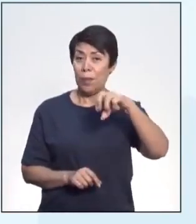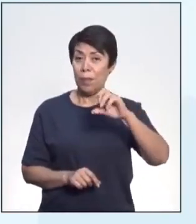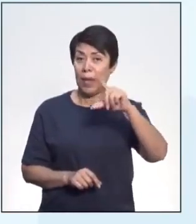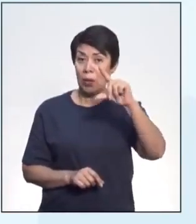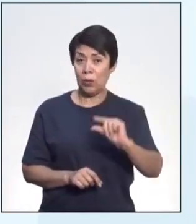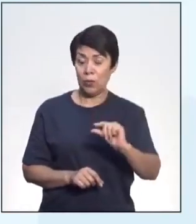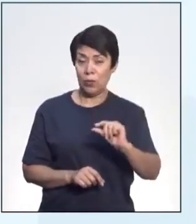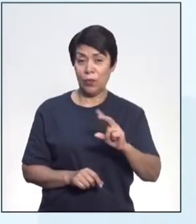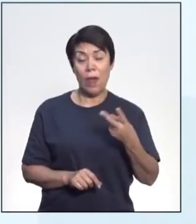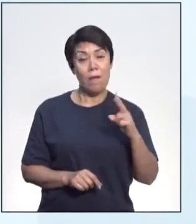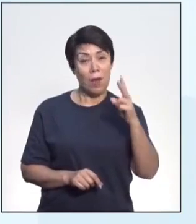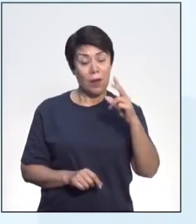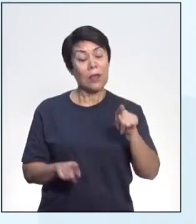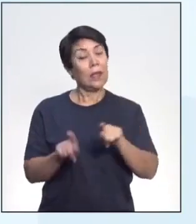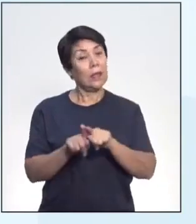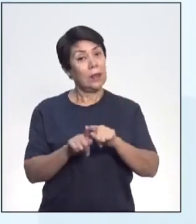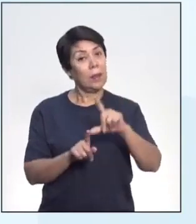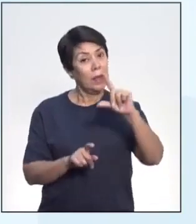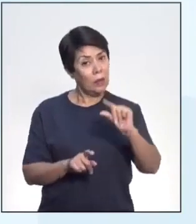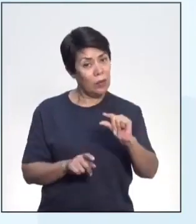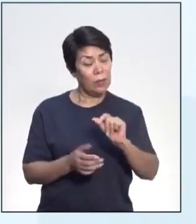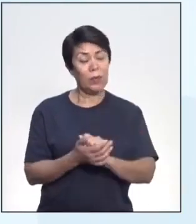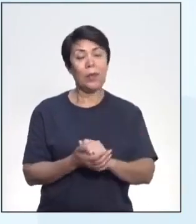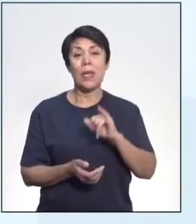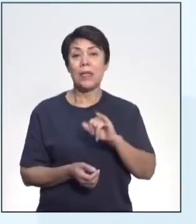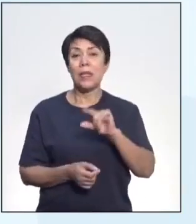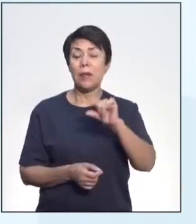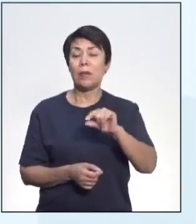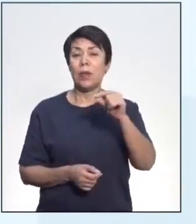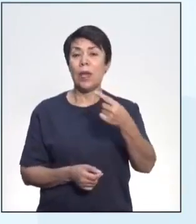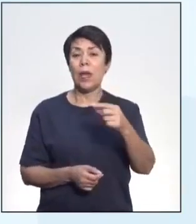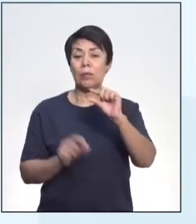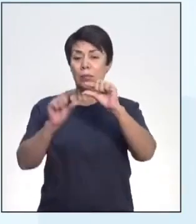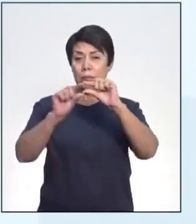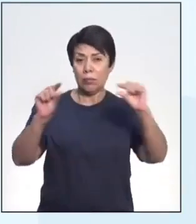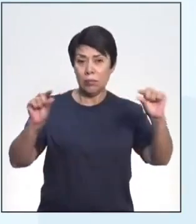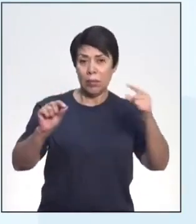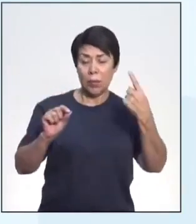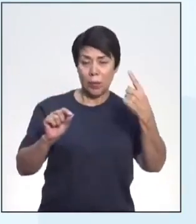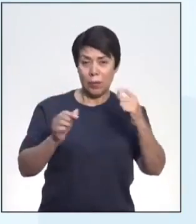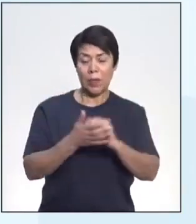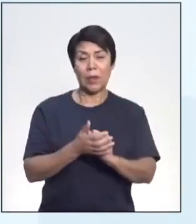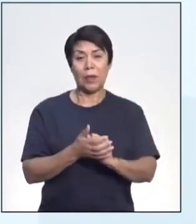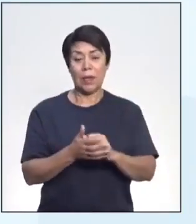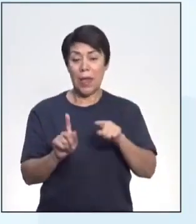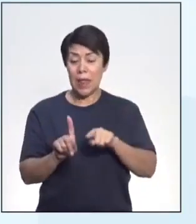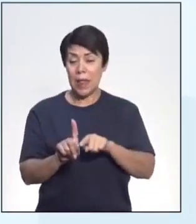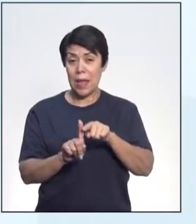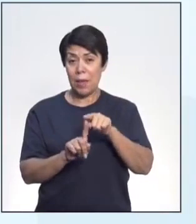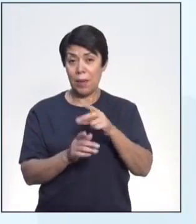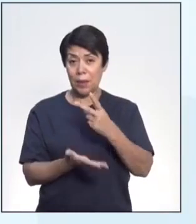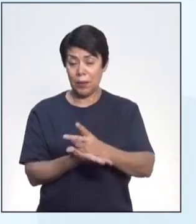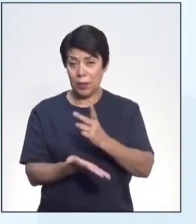a velocidade, pelo contrário. Se eu pegar a primeira linha, manter a temperatura constante, eu tenho lá